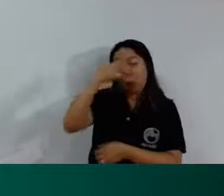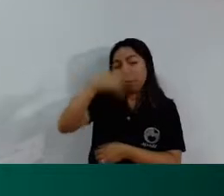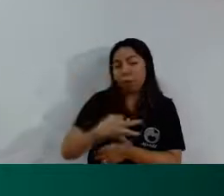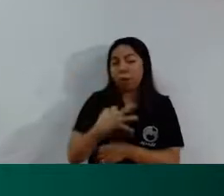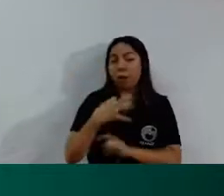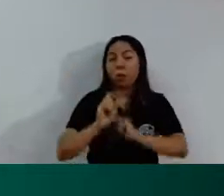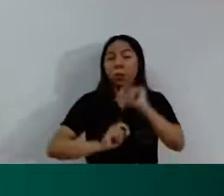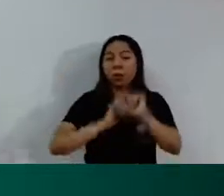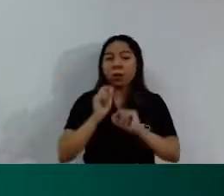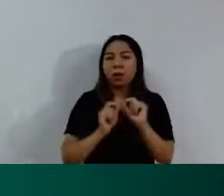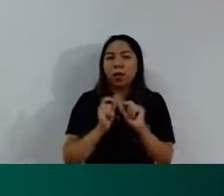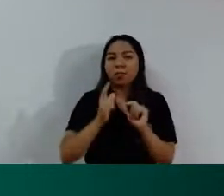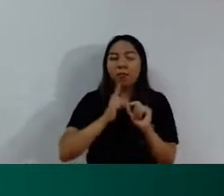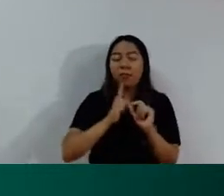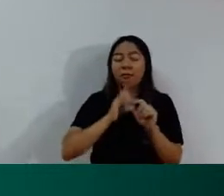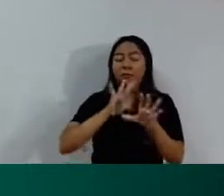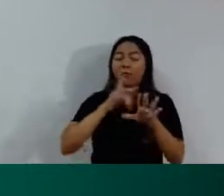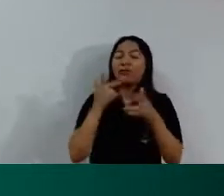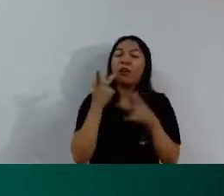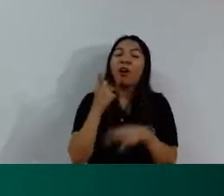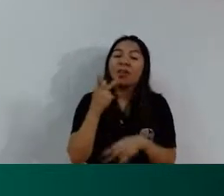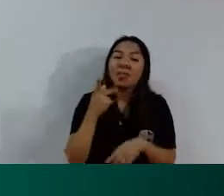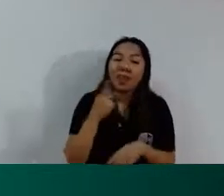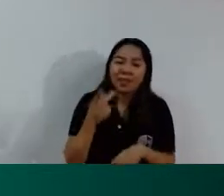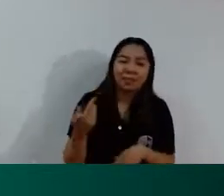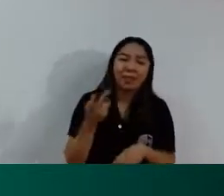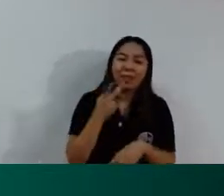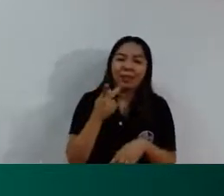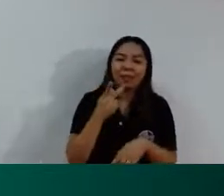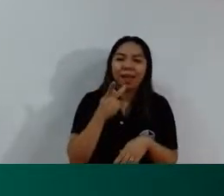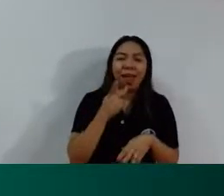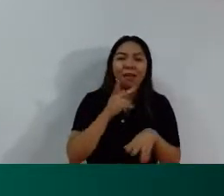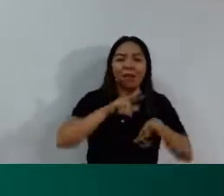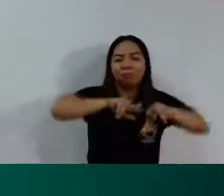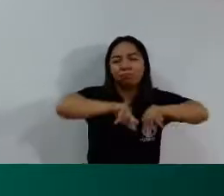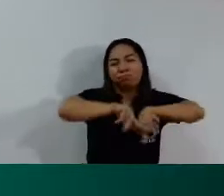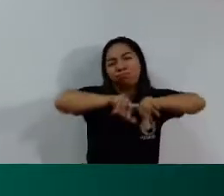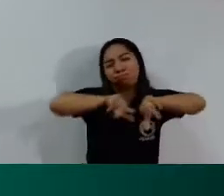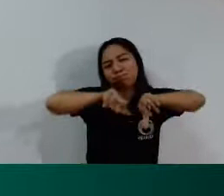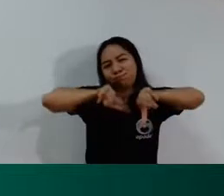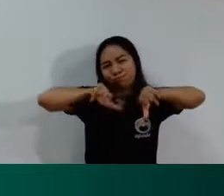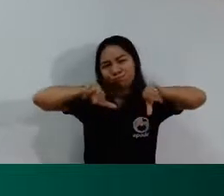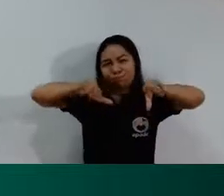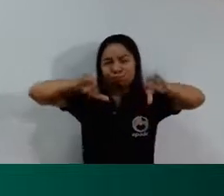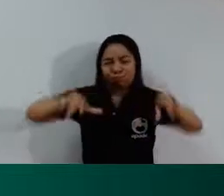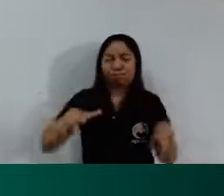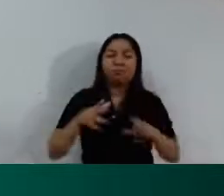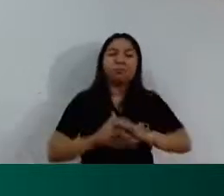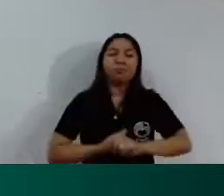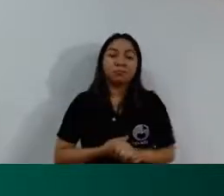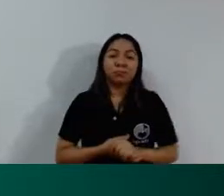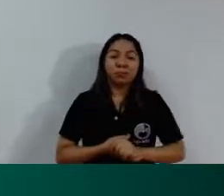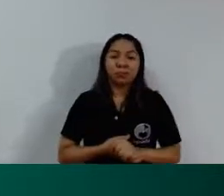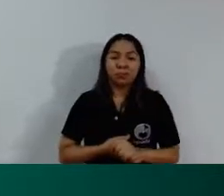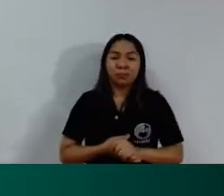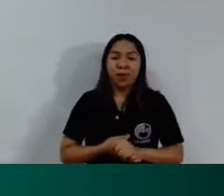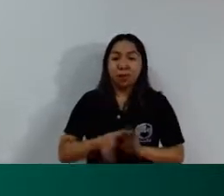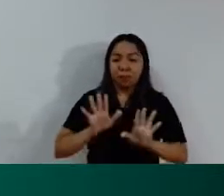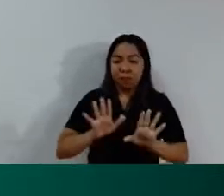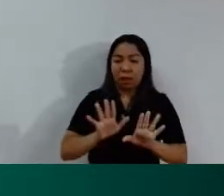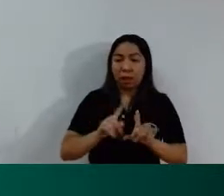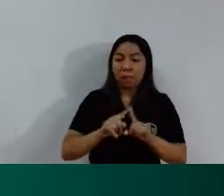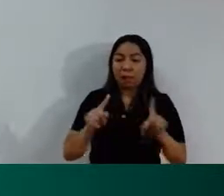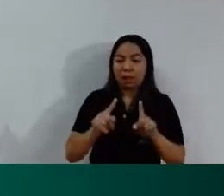as muitas faces de Fortaleza ou melhor dizendo as várias fortalezas que nem sempre